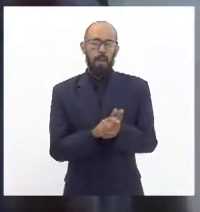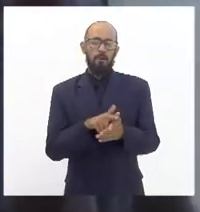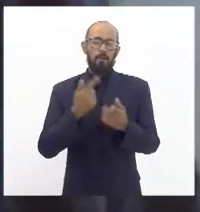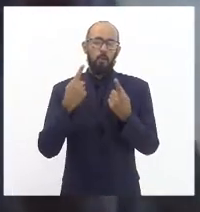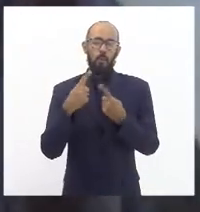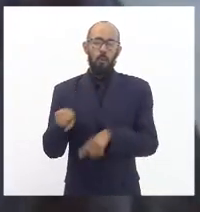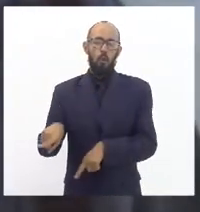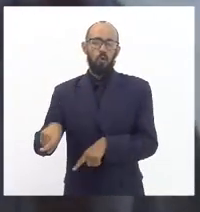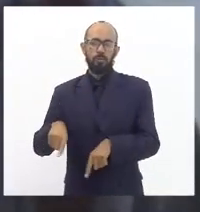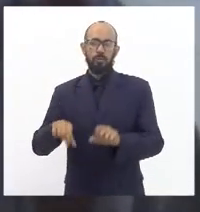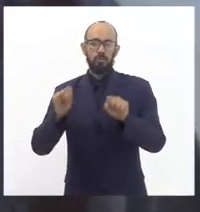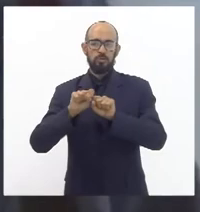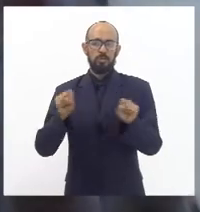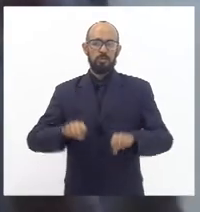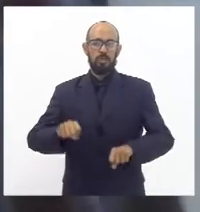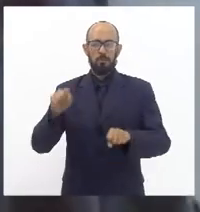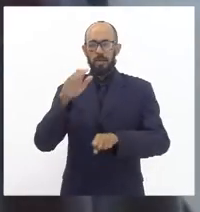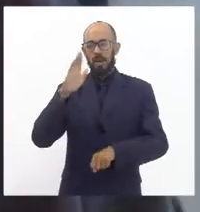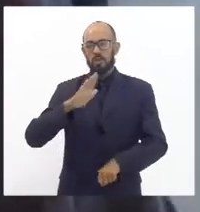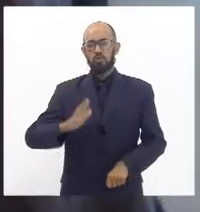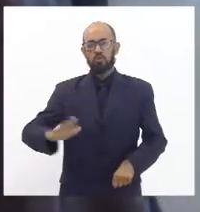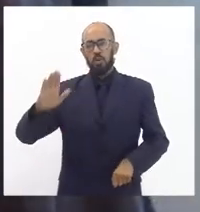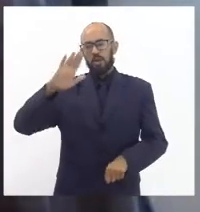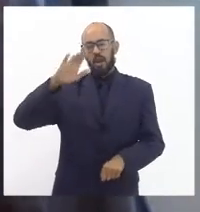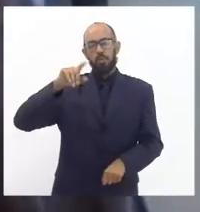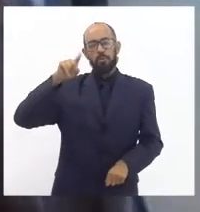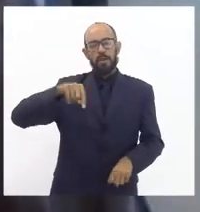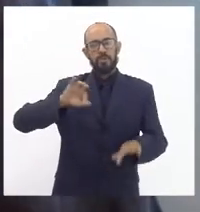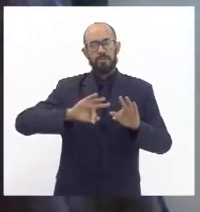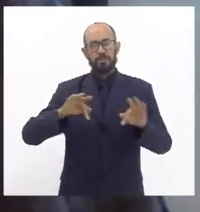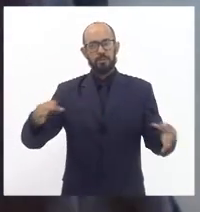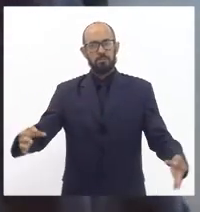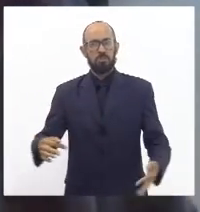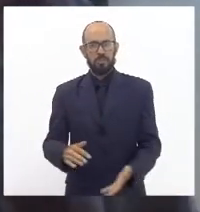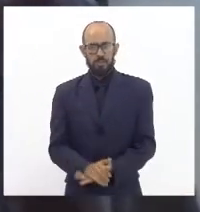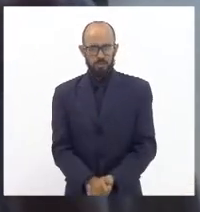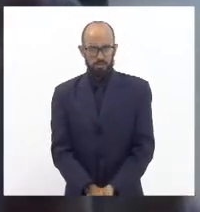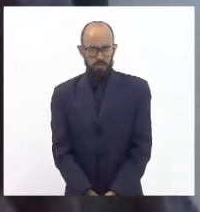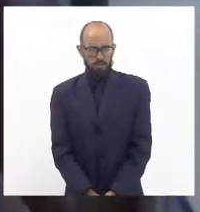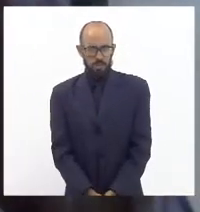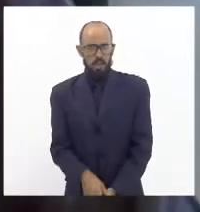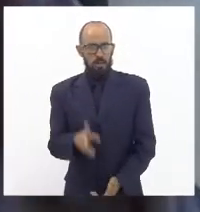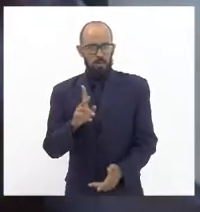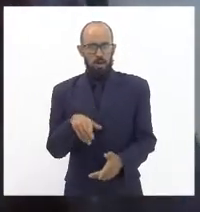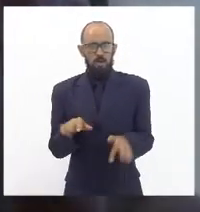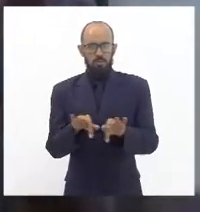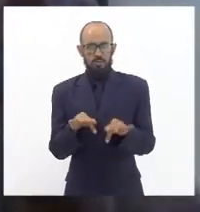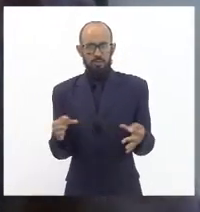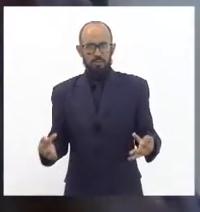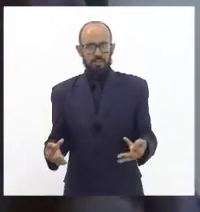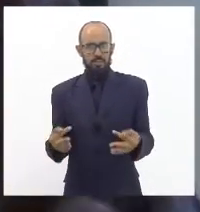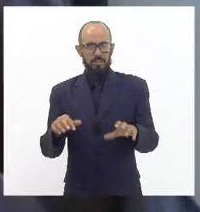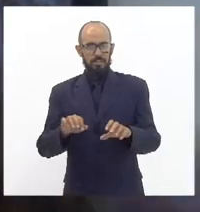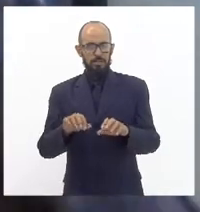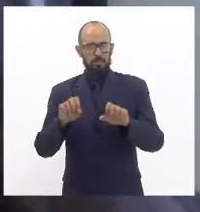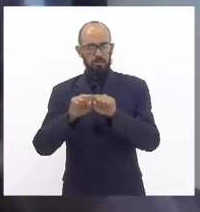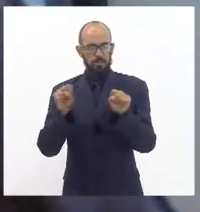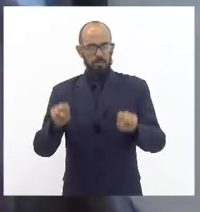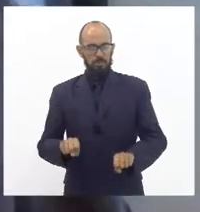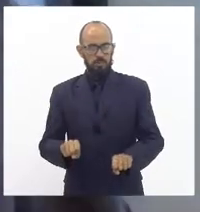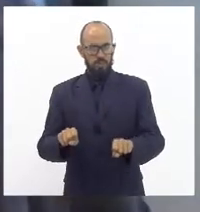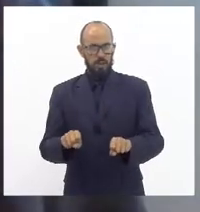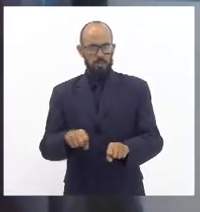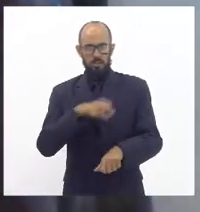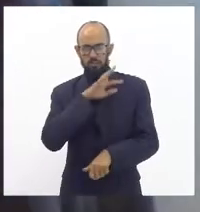Nacional de Cultura que é muito mais simplificado é como o sistema de Imposto de Renda pega o essencial